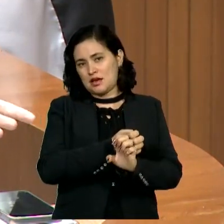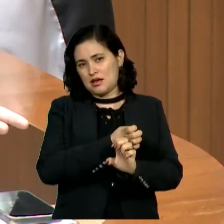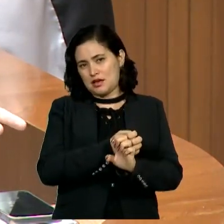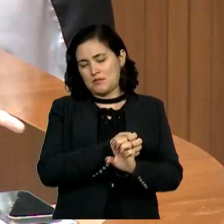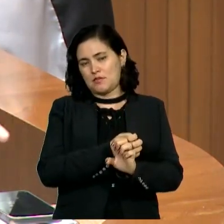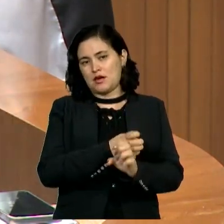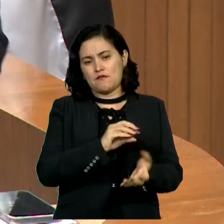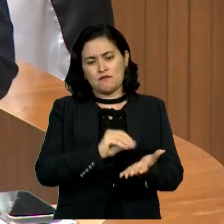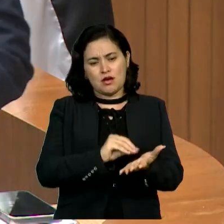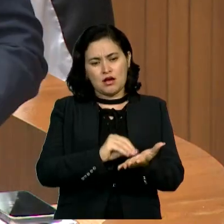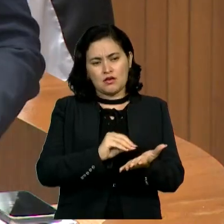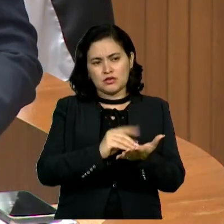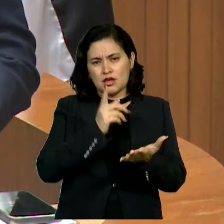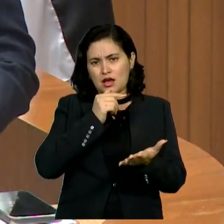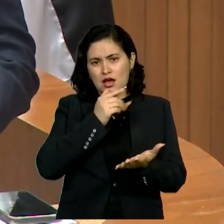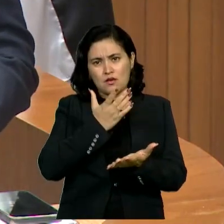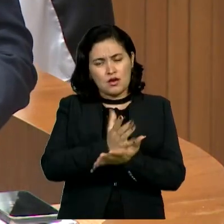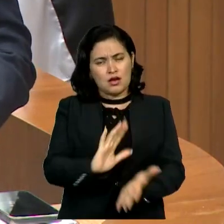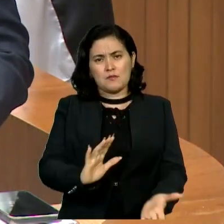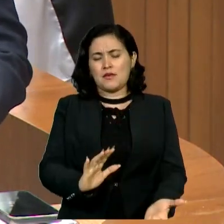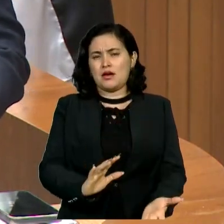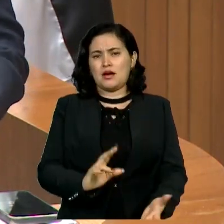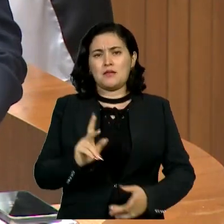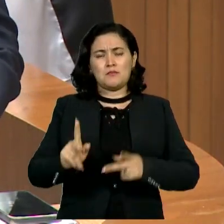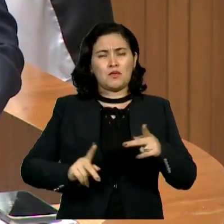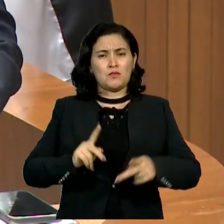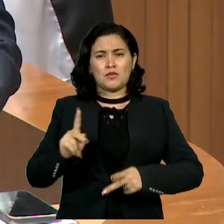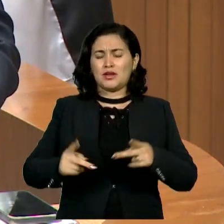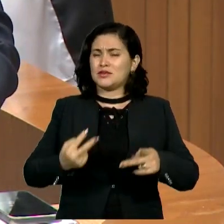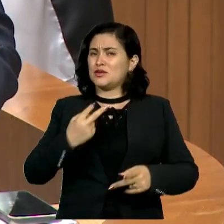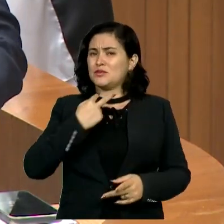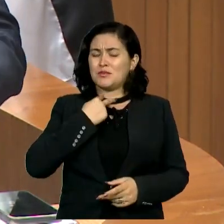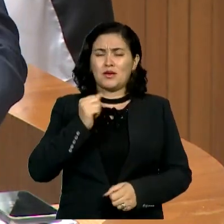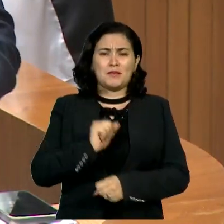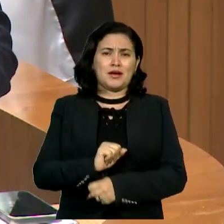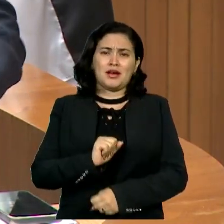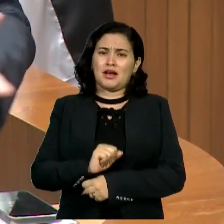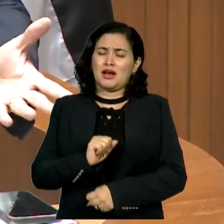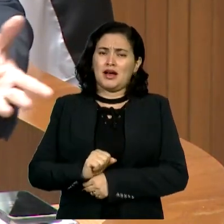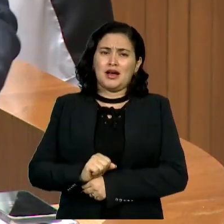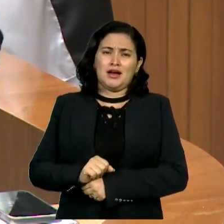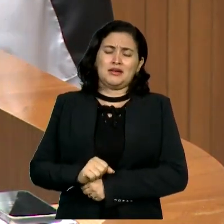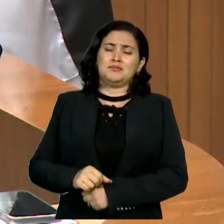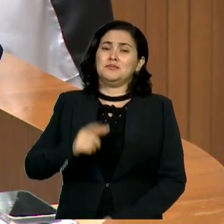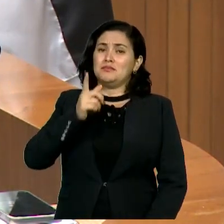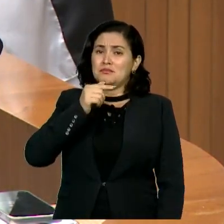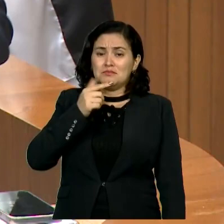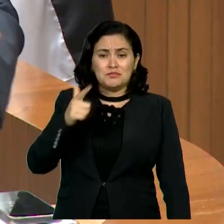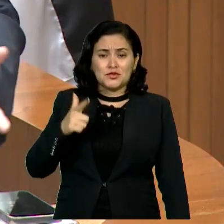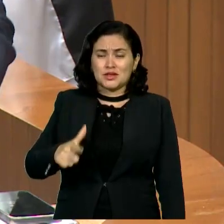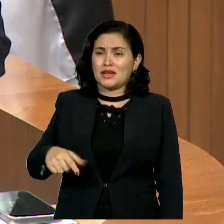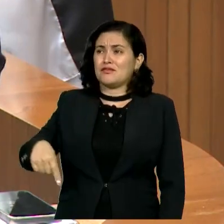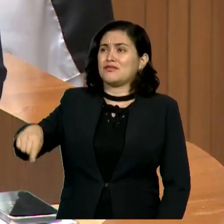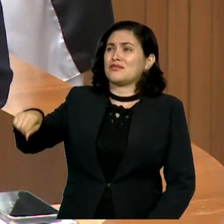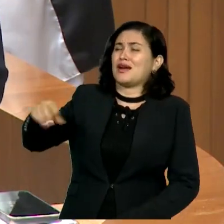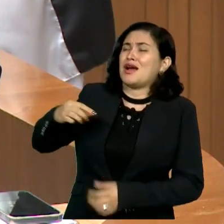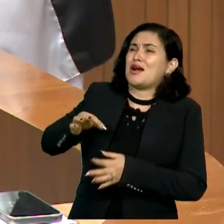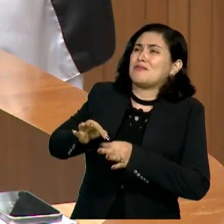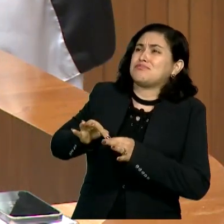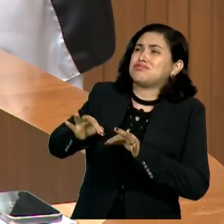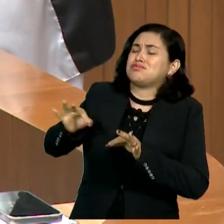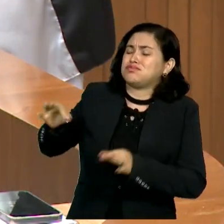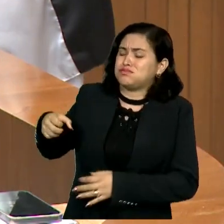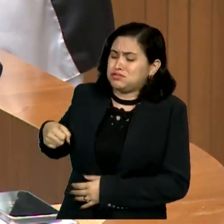d'água. População não aguenta mais. Balde, carregar balde, ficar sem água em casa, sem condição de fazer uma